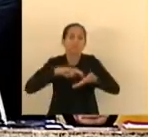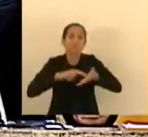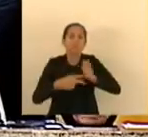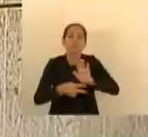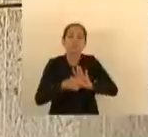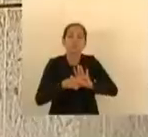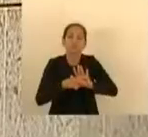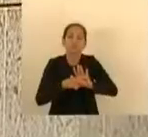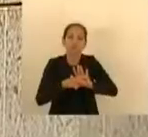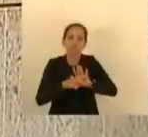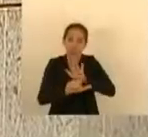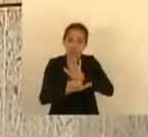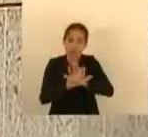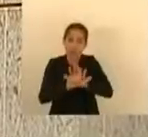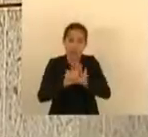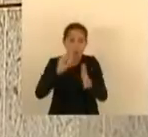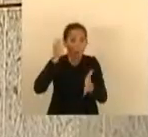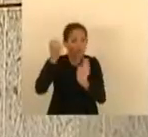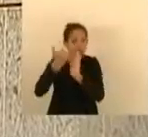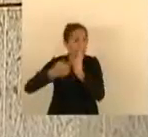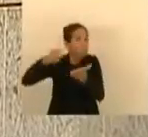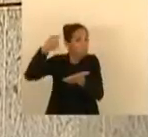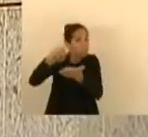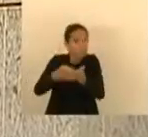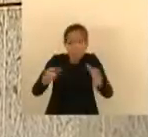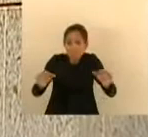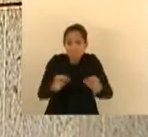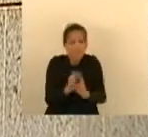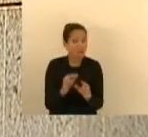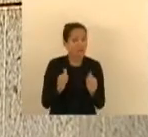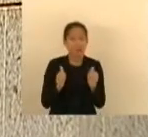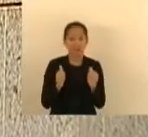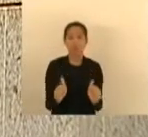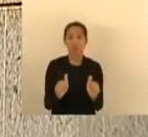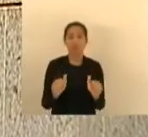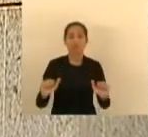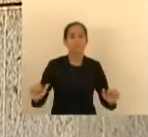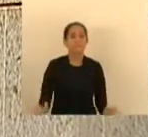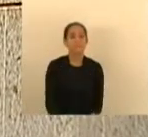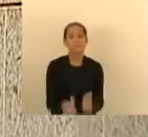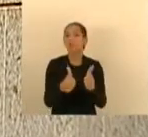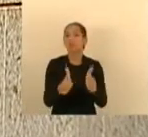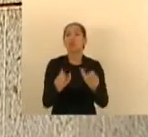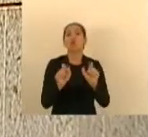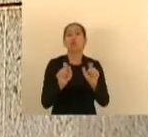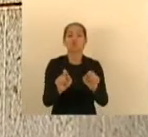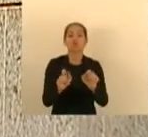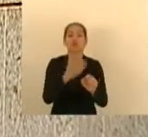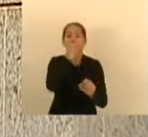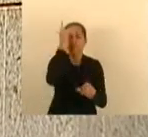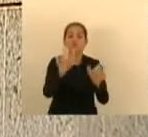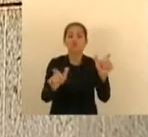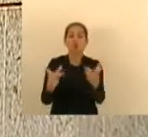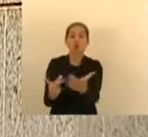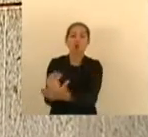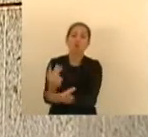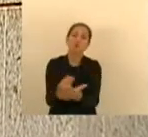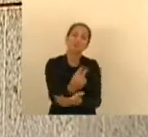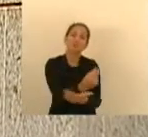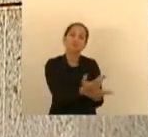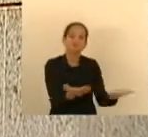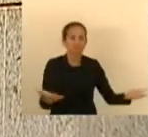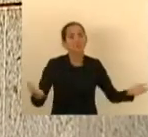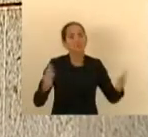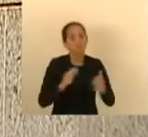tributo pago e uma condição melhor para o consumidor, porque